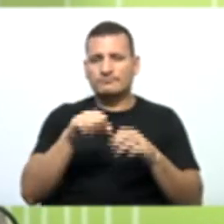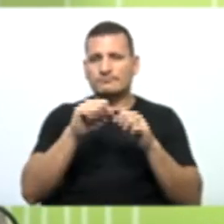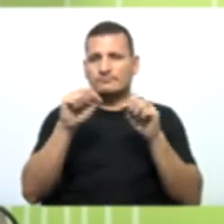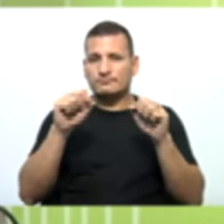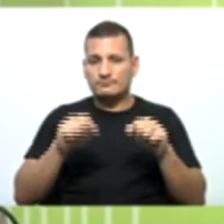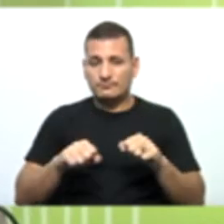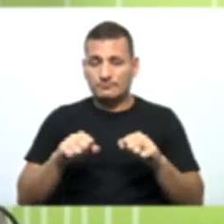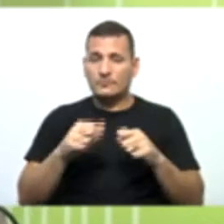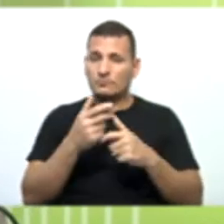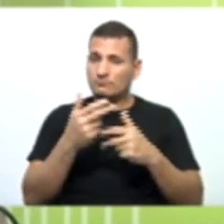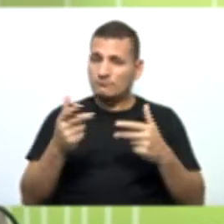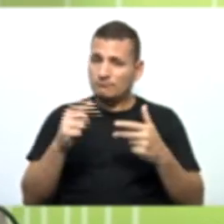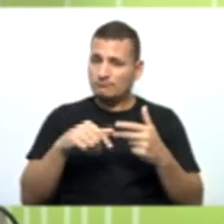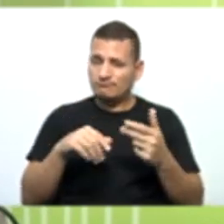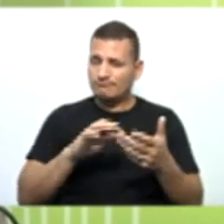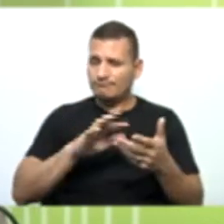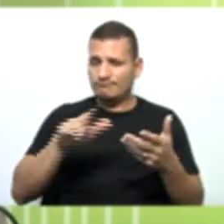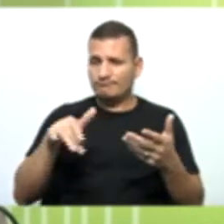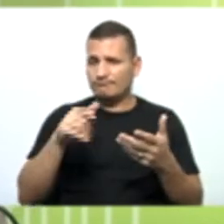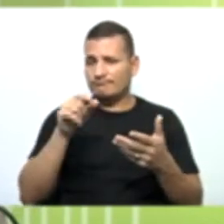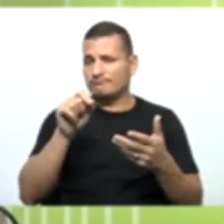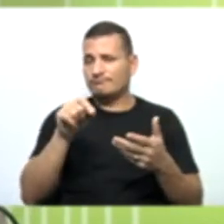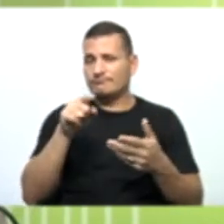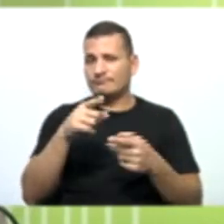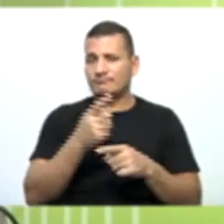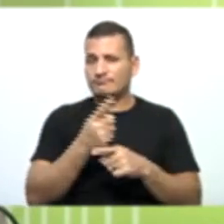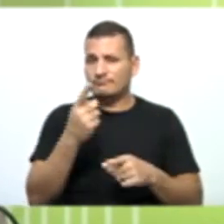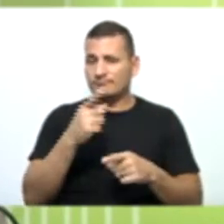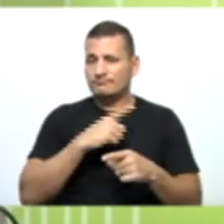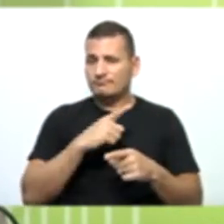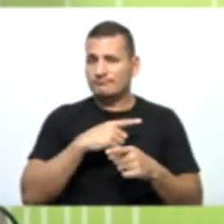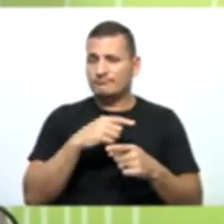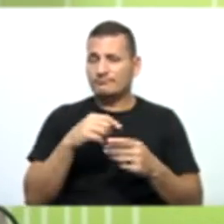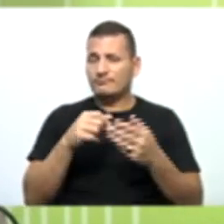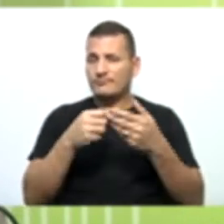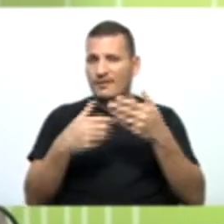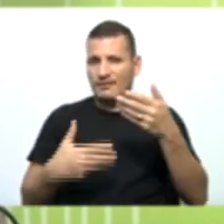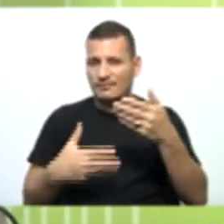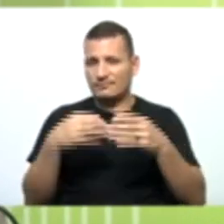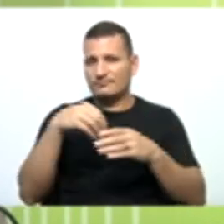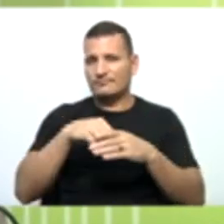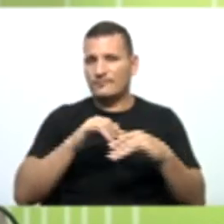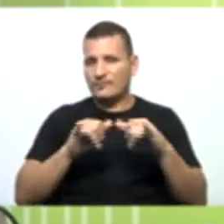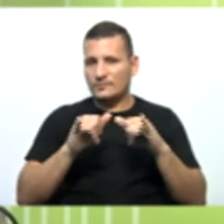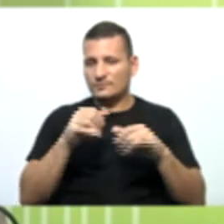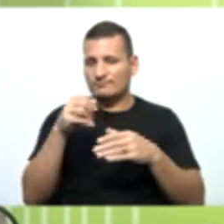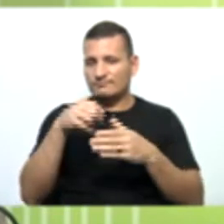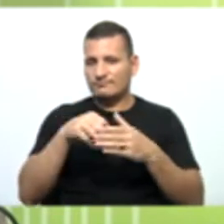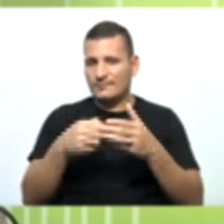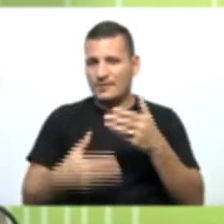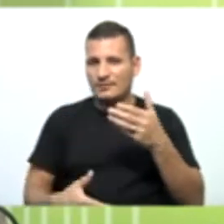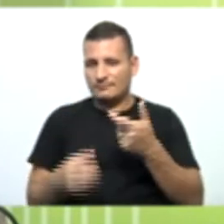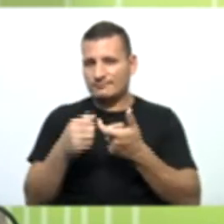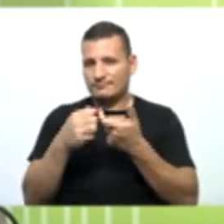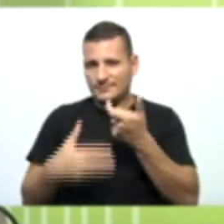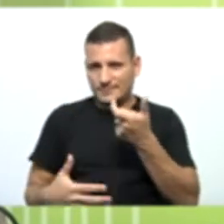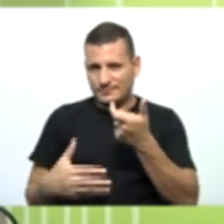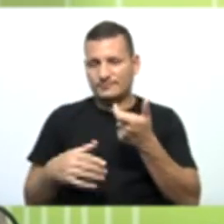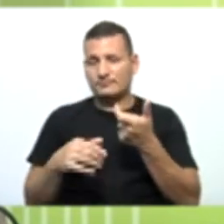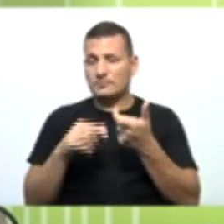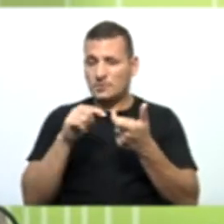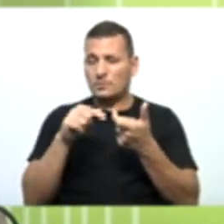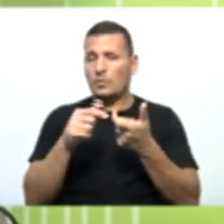E objetos são tudo isso daí. O que você identificar que tem atributos, ele vai estar relacionado com um objeto